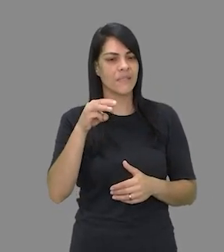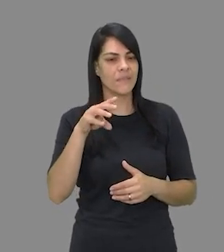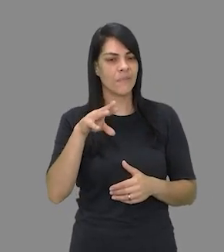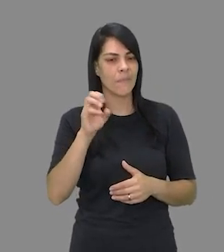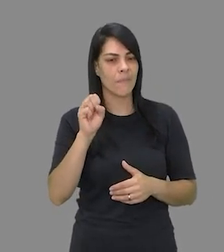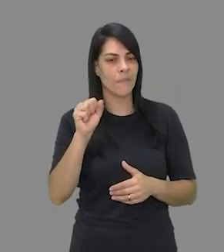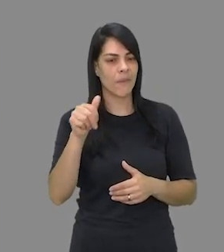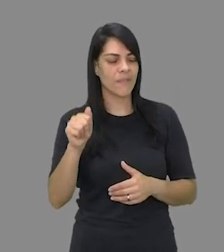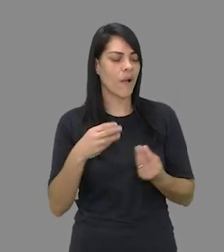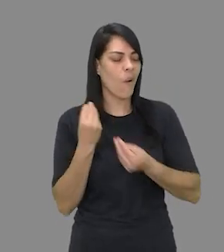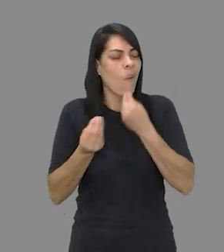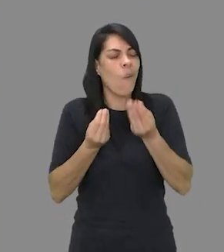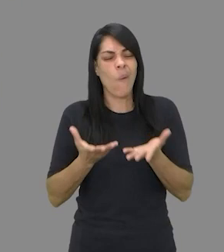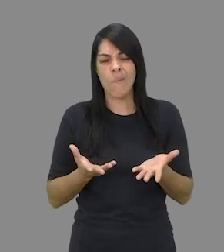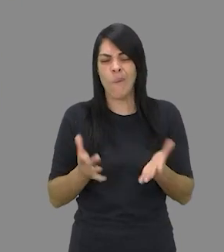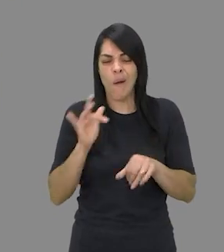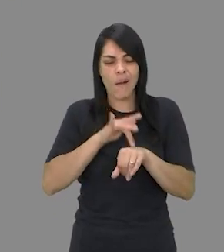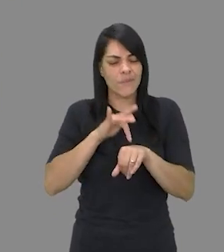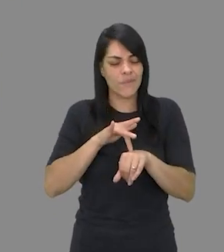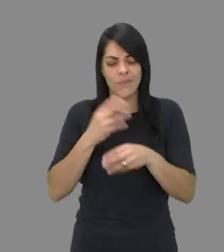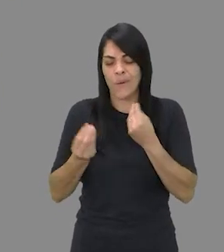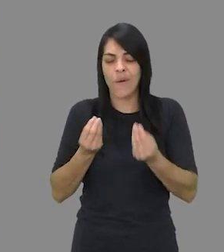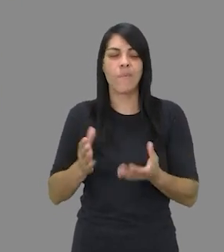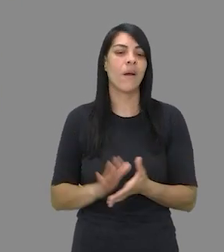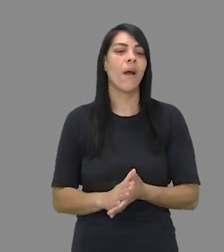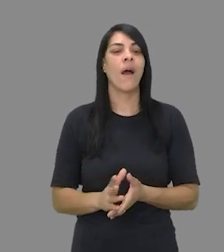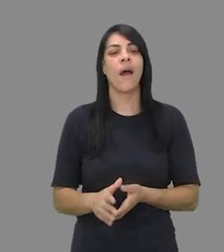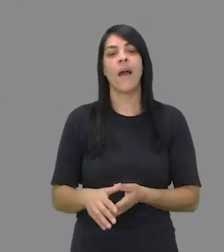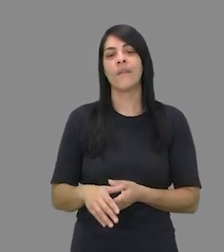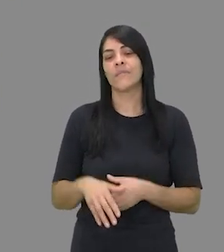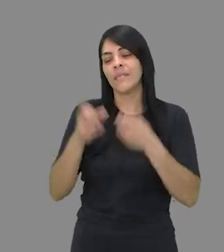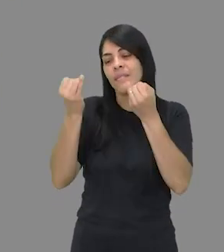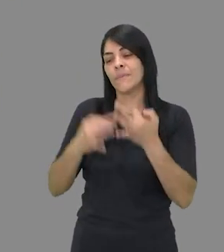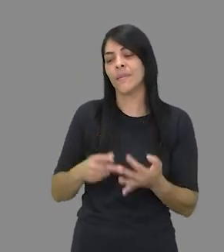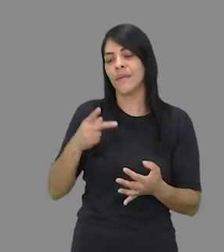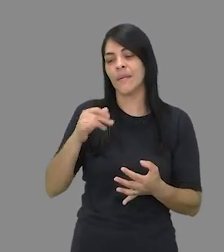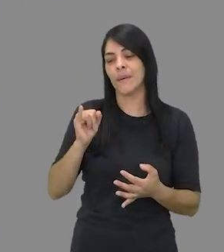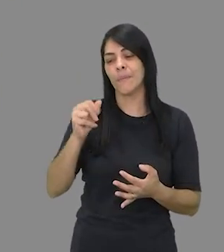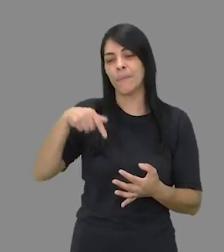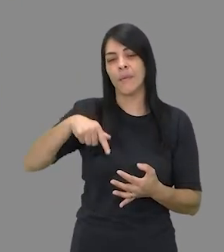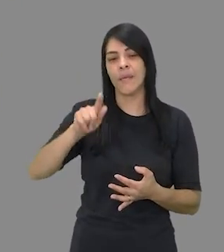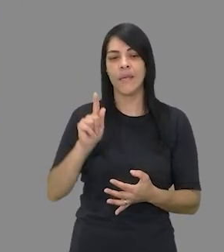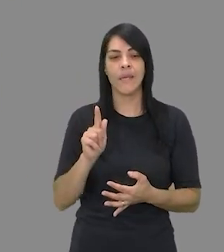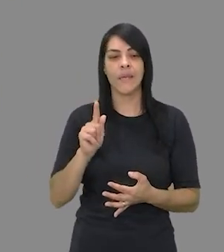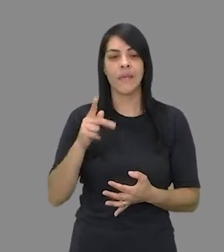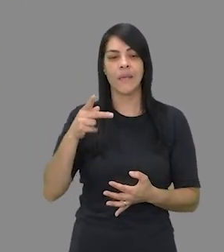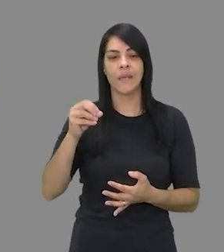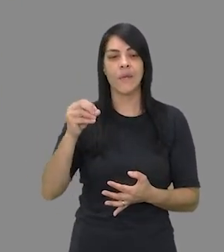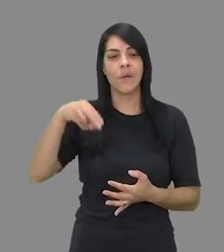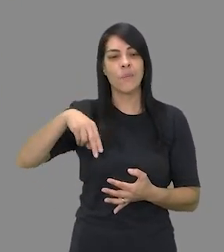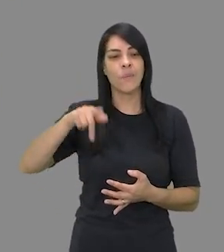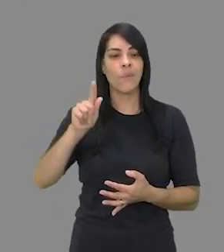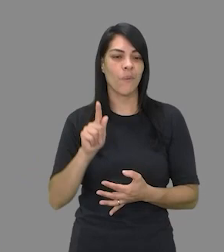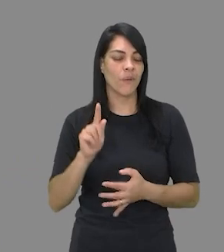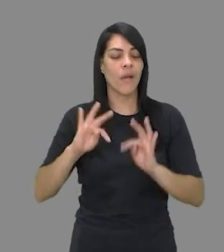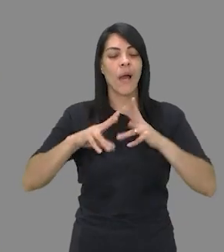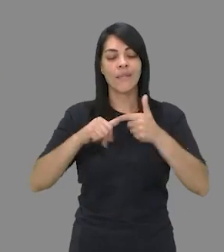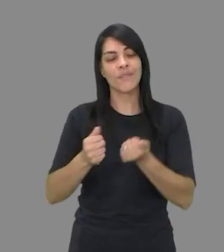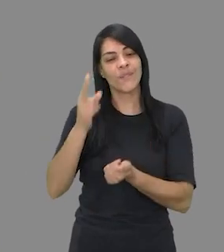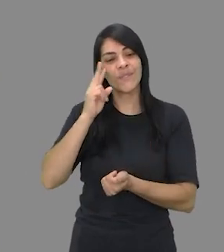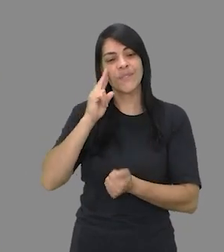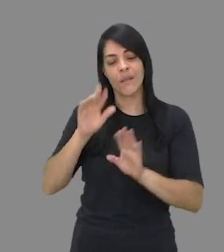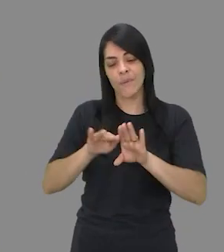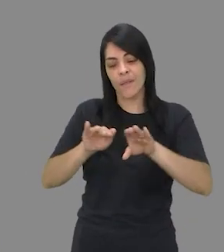de mesa, né? Que modalidade é essa? Aí você fala, é ping-pong, pronto. Todos acabam lembrando da